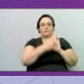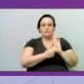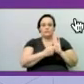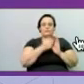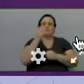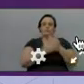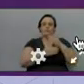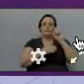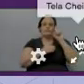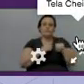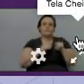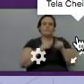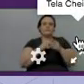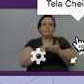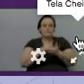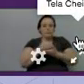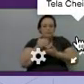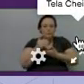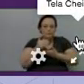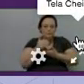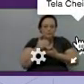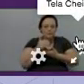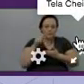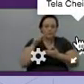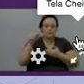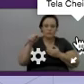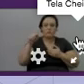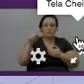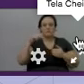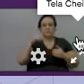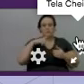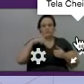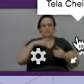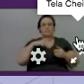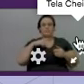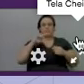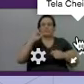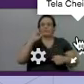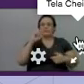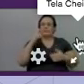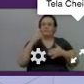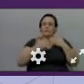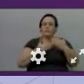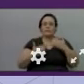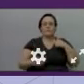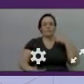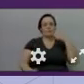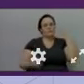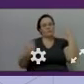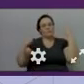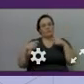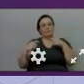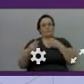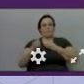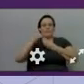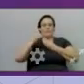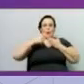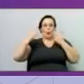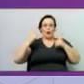as coisas partem ou chegam nesse ponto atravessa esse ponto assim tem que voltar aparecer lugar. Alto simples